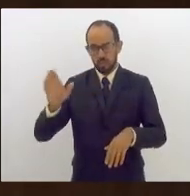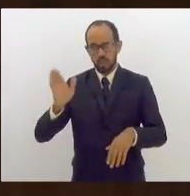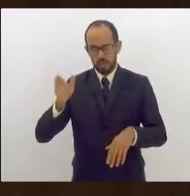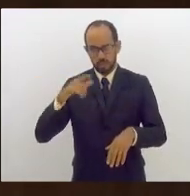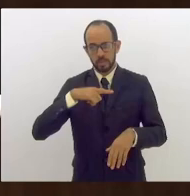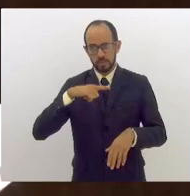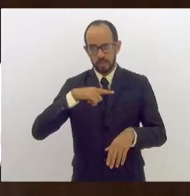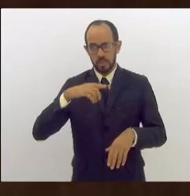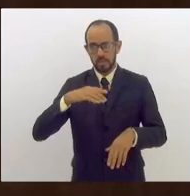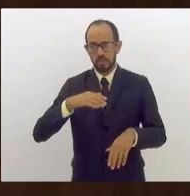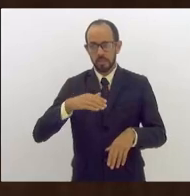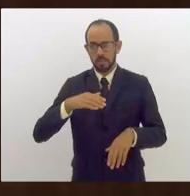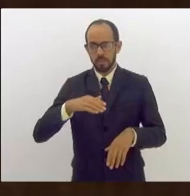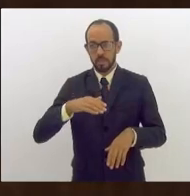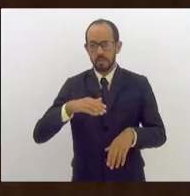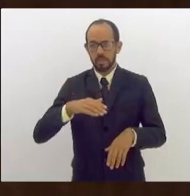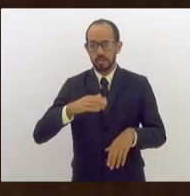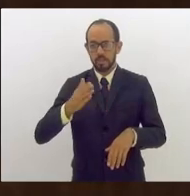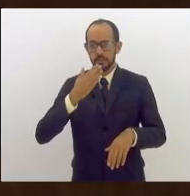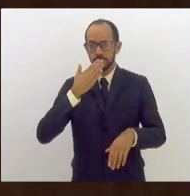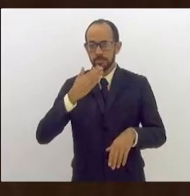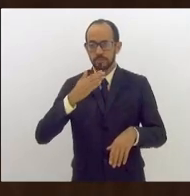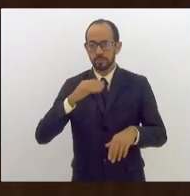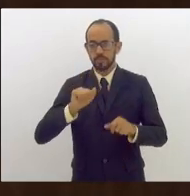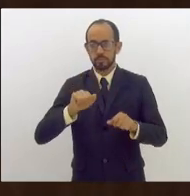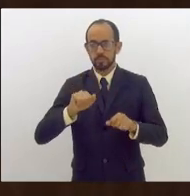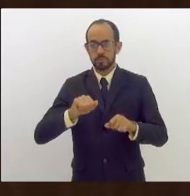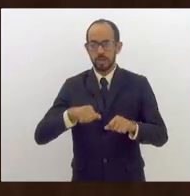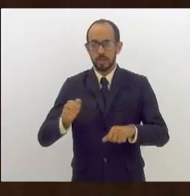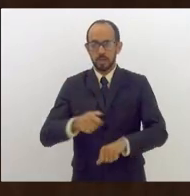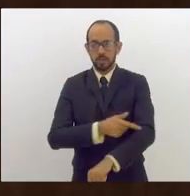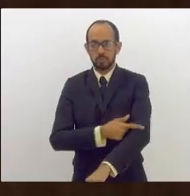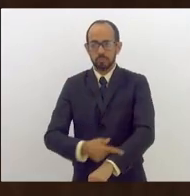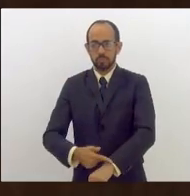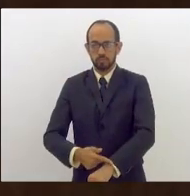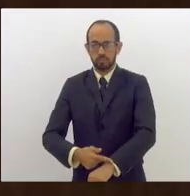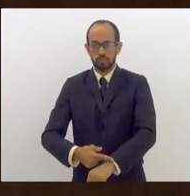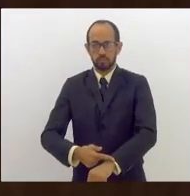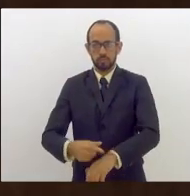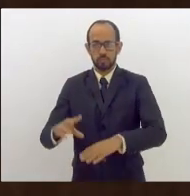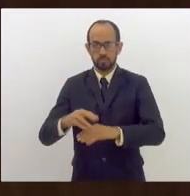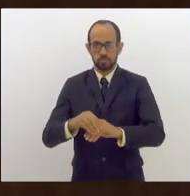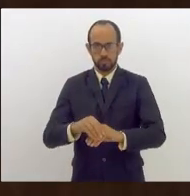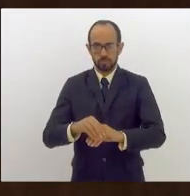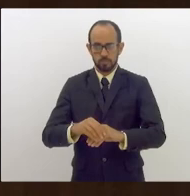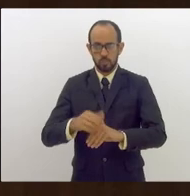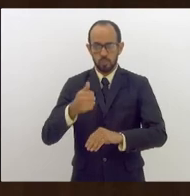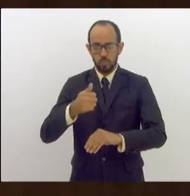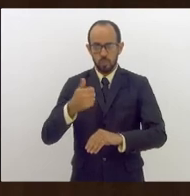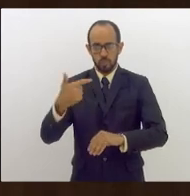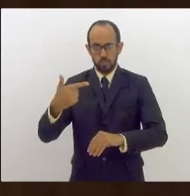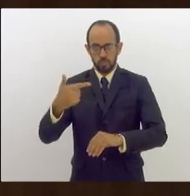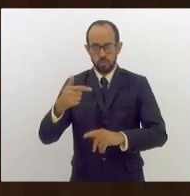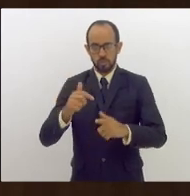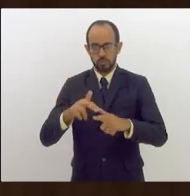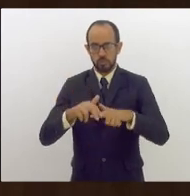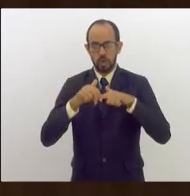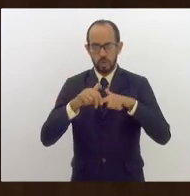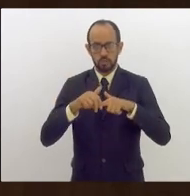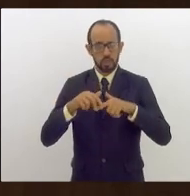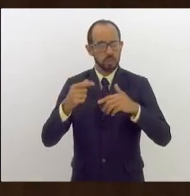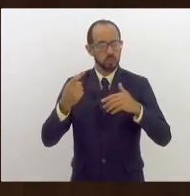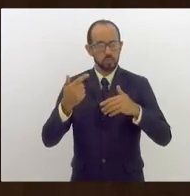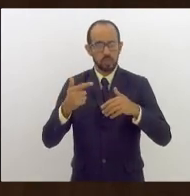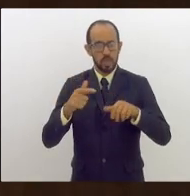mesa para exclusão das sessões extraordinárias 1 e 2 uma vez que elas não cumprem as disposições